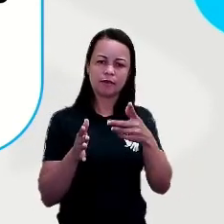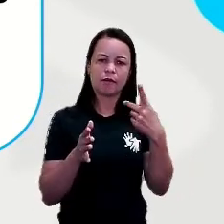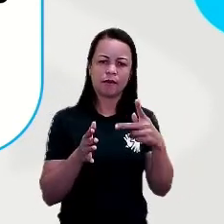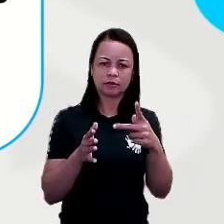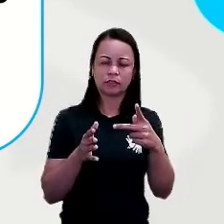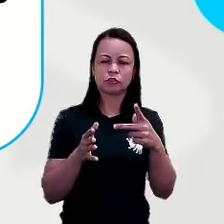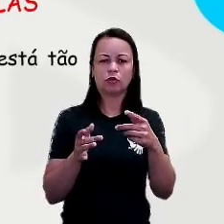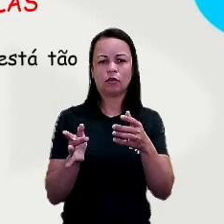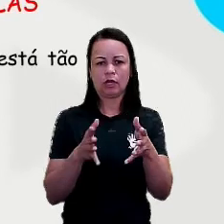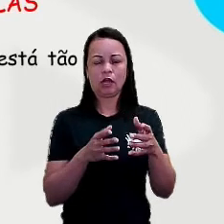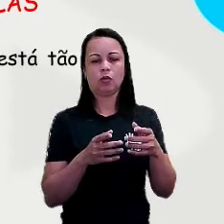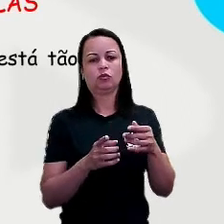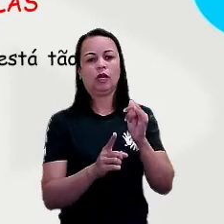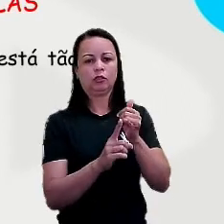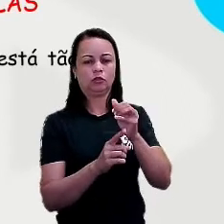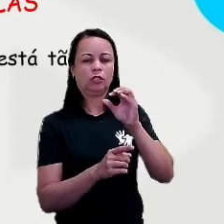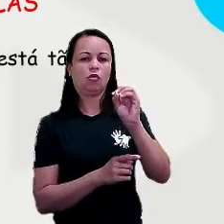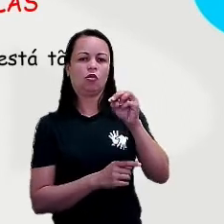tá?